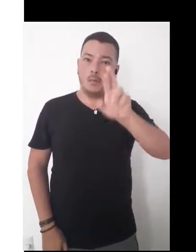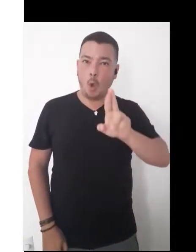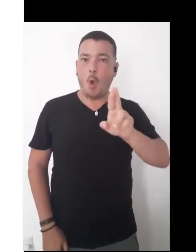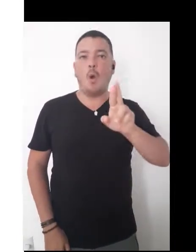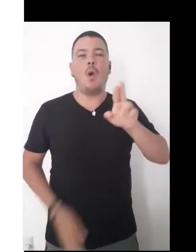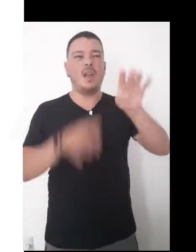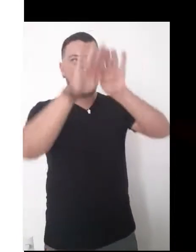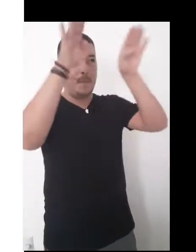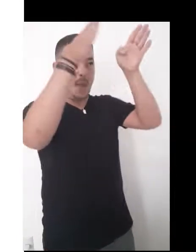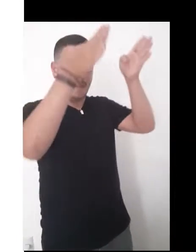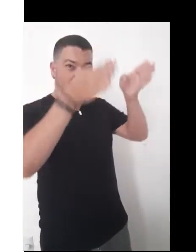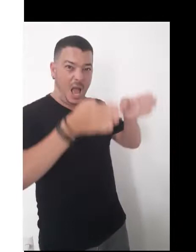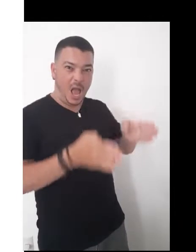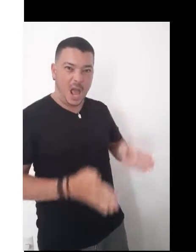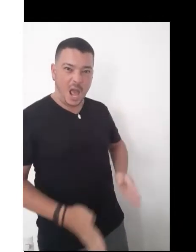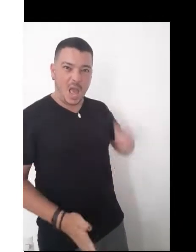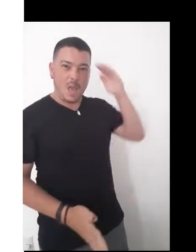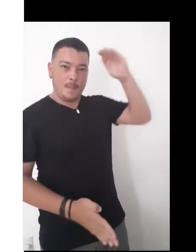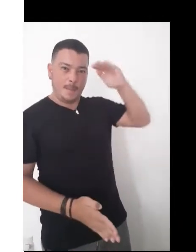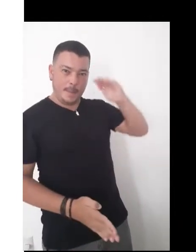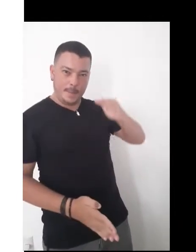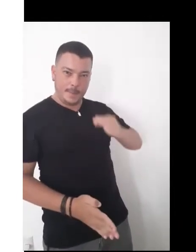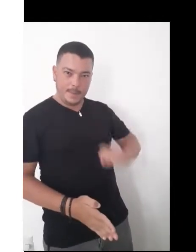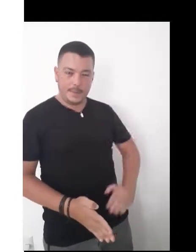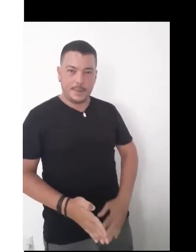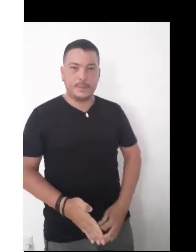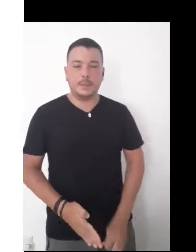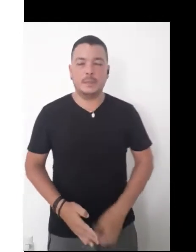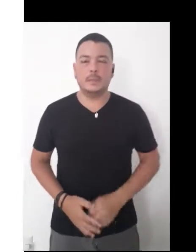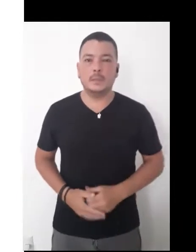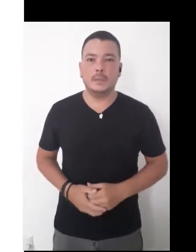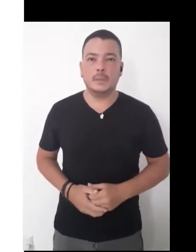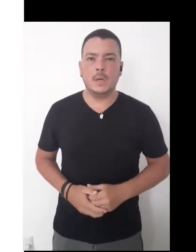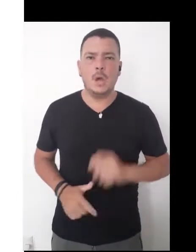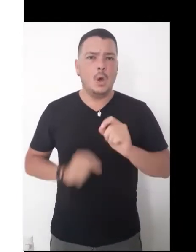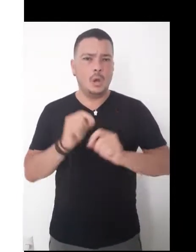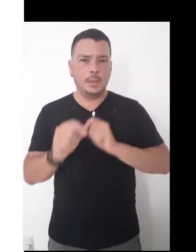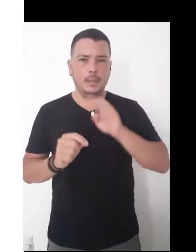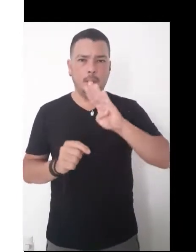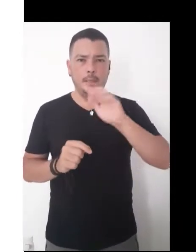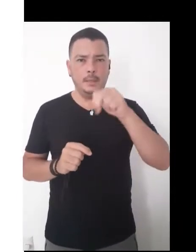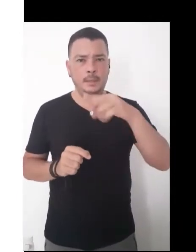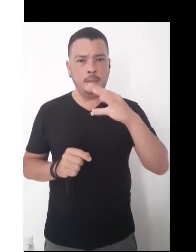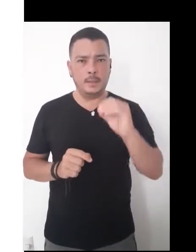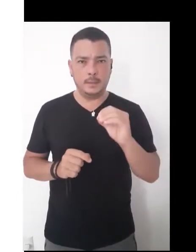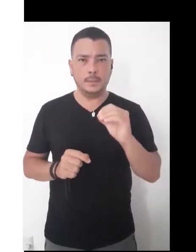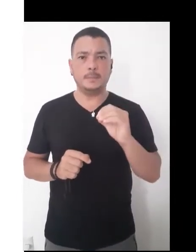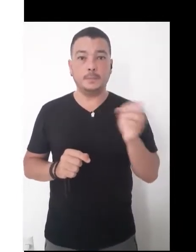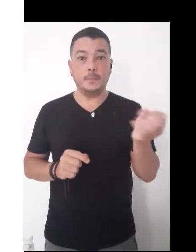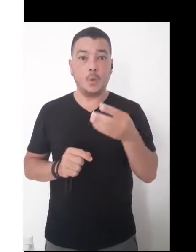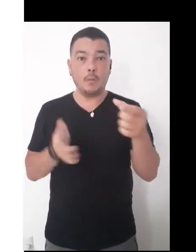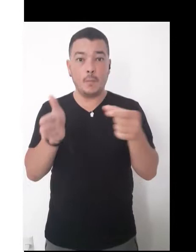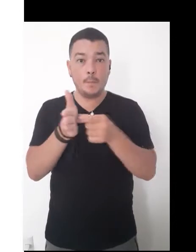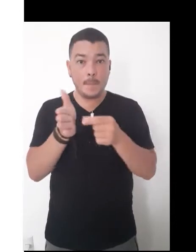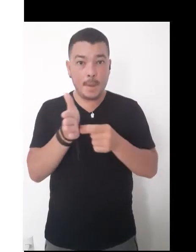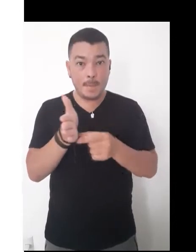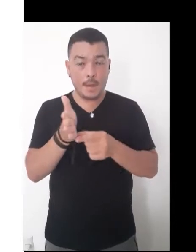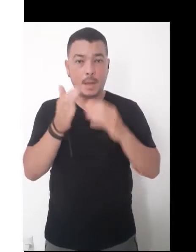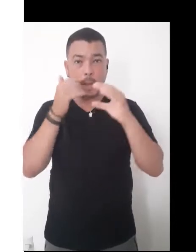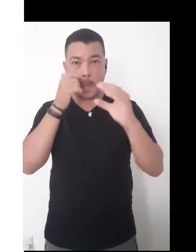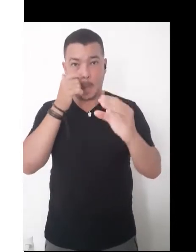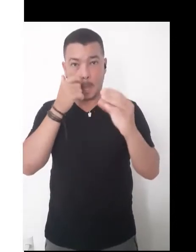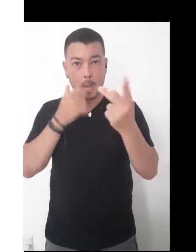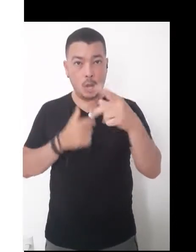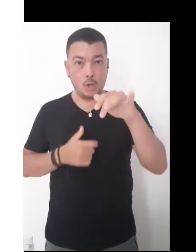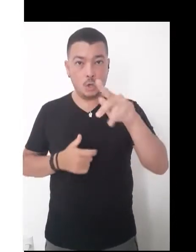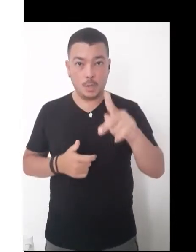E também, se a gente observar aqui, ela tem dois bancos, o que são bancos? Grupos, né? Ela tem dois bancos de 9 chips cada. Então aqui eu tenho 9 chips de